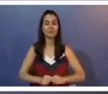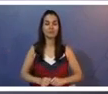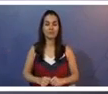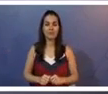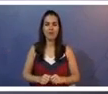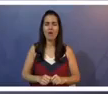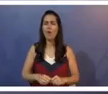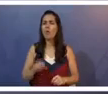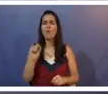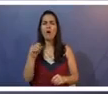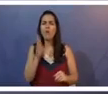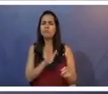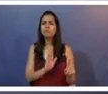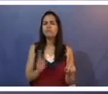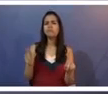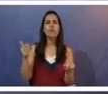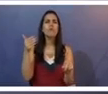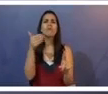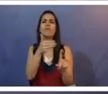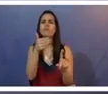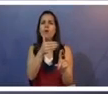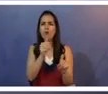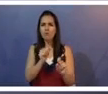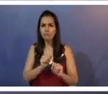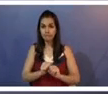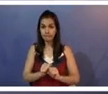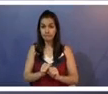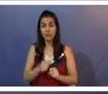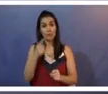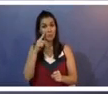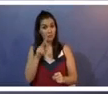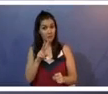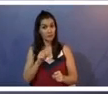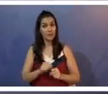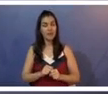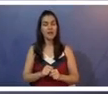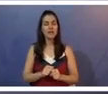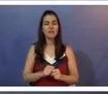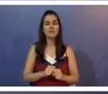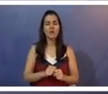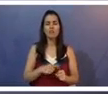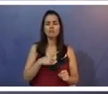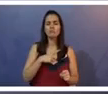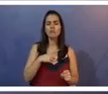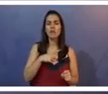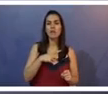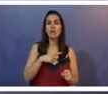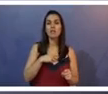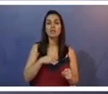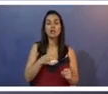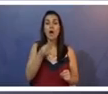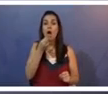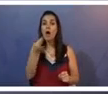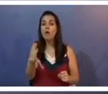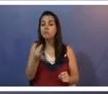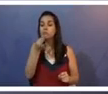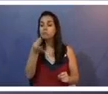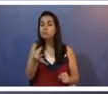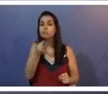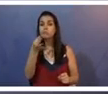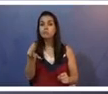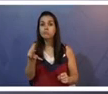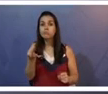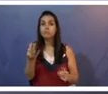finalidade. Qual o objetivo dessa dissertação? Então, a dissertação argumentativa, o que acontece com ela? Ela vai